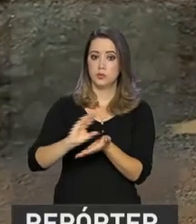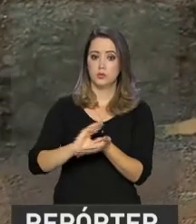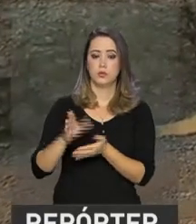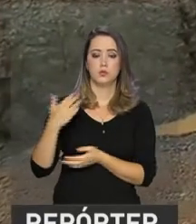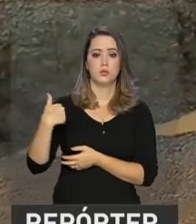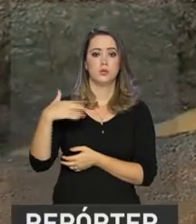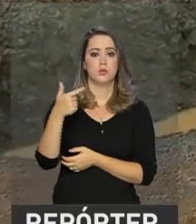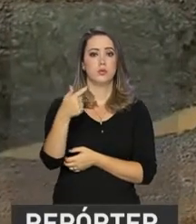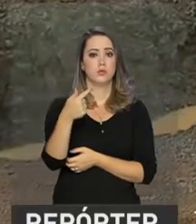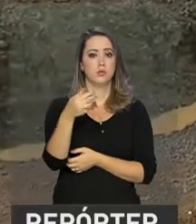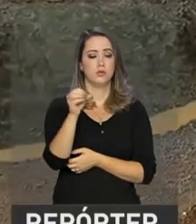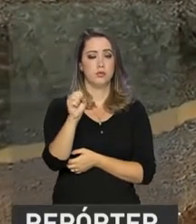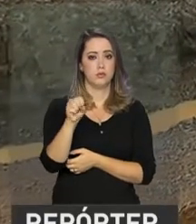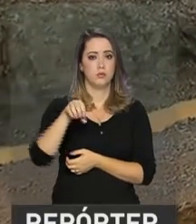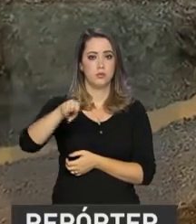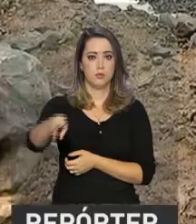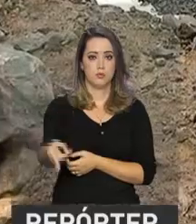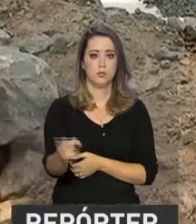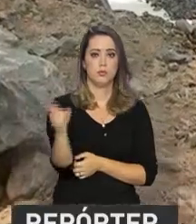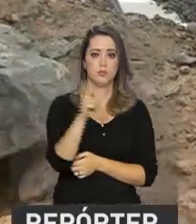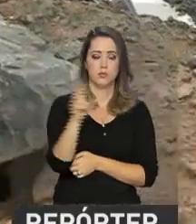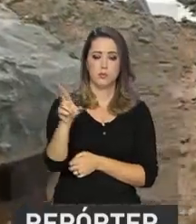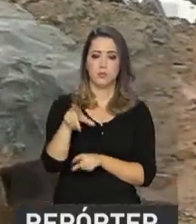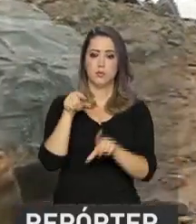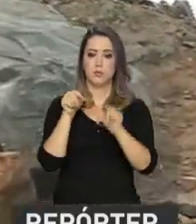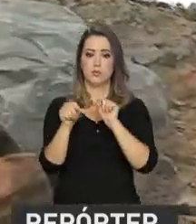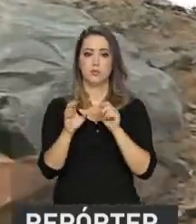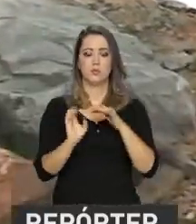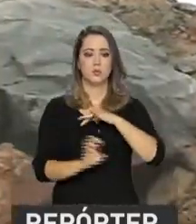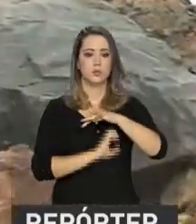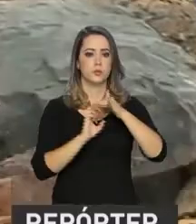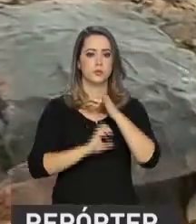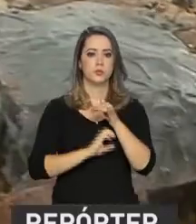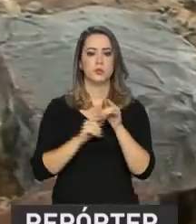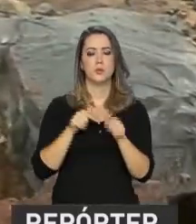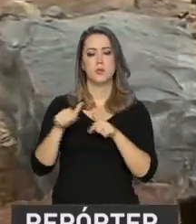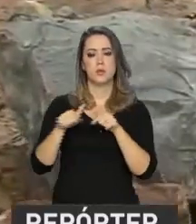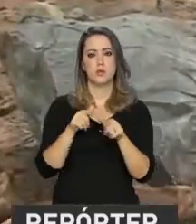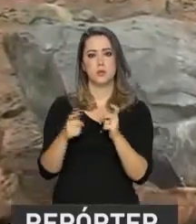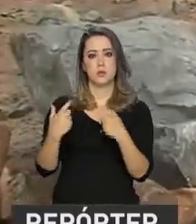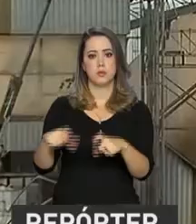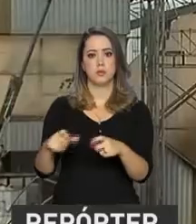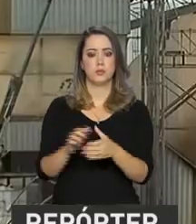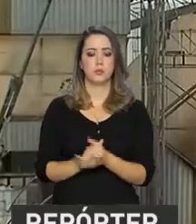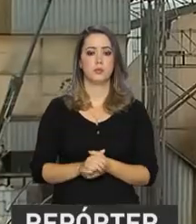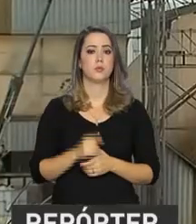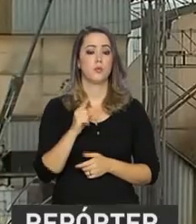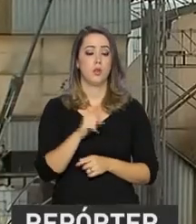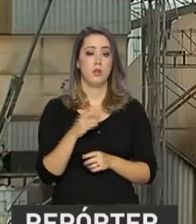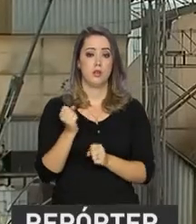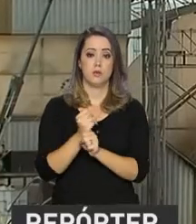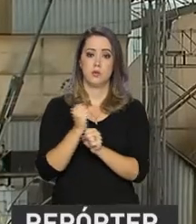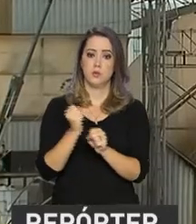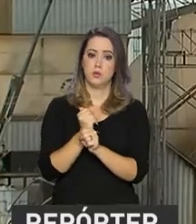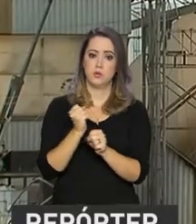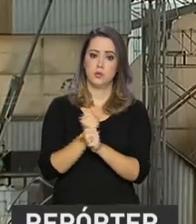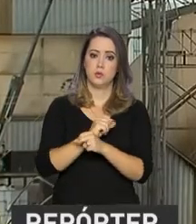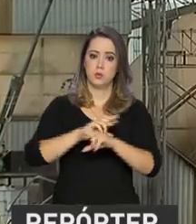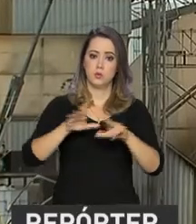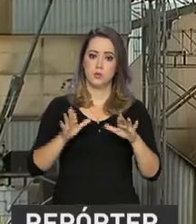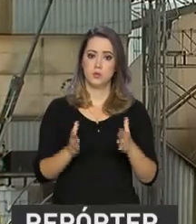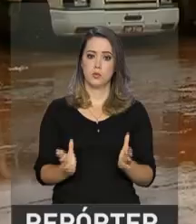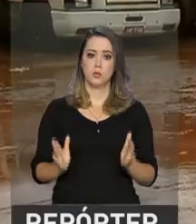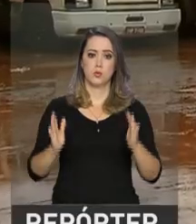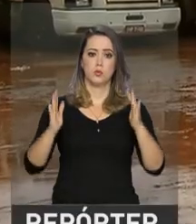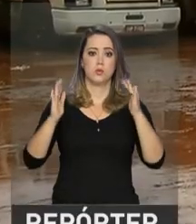de R$ 78 milhões e selecionar empresas para operar no local. Elas vão construir armazéns